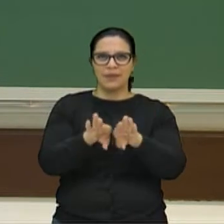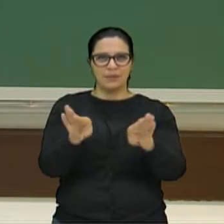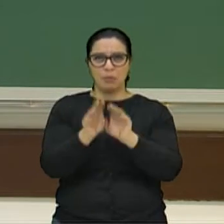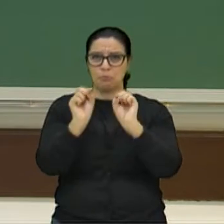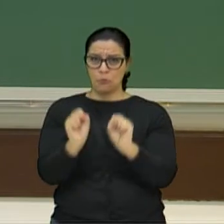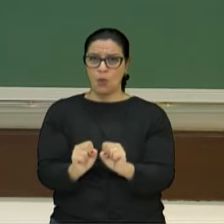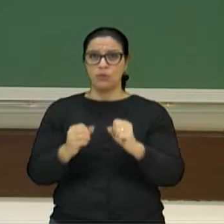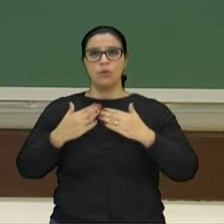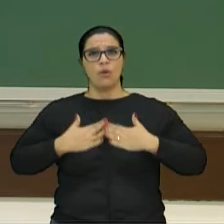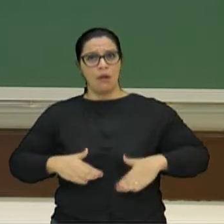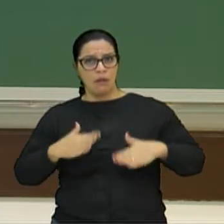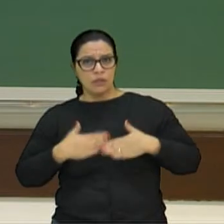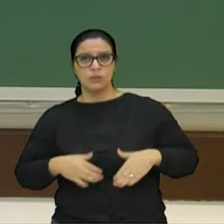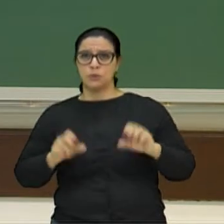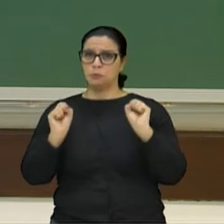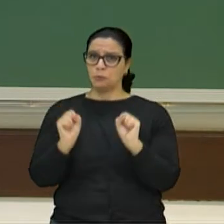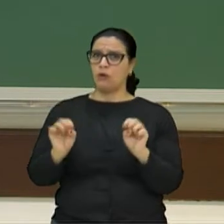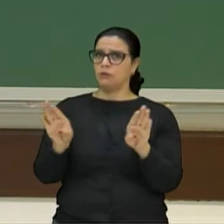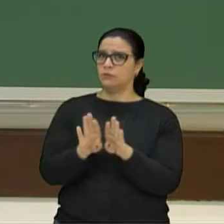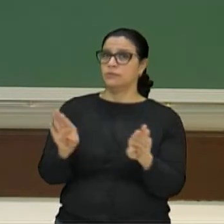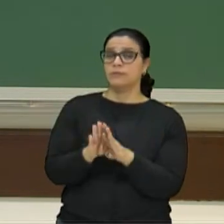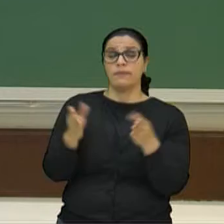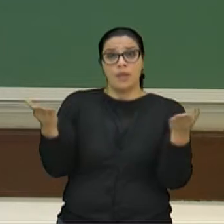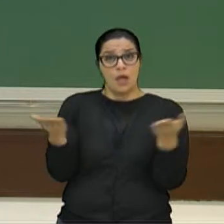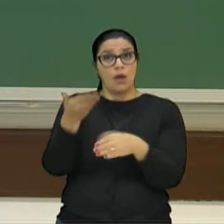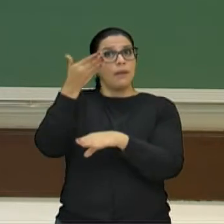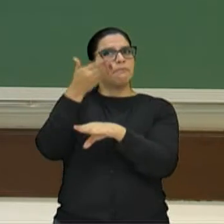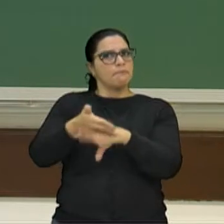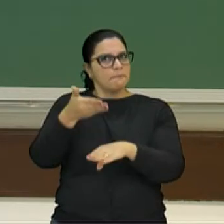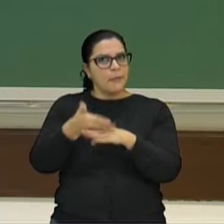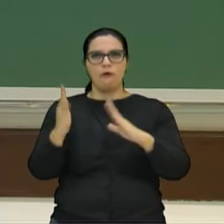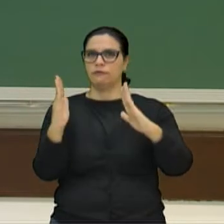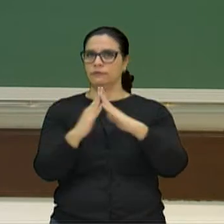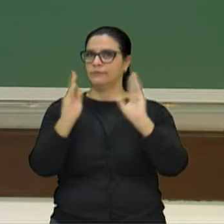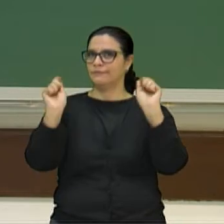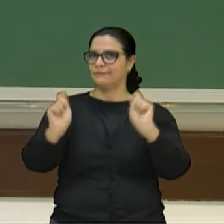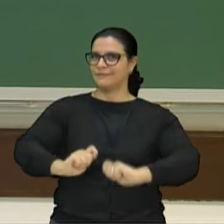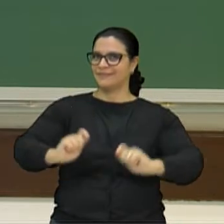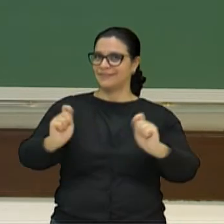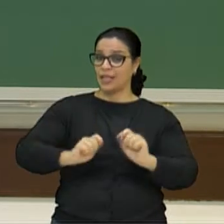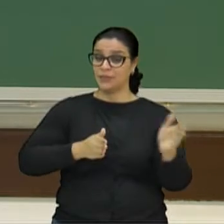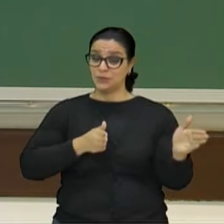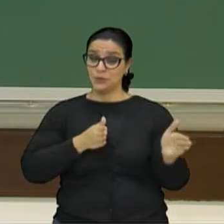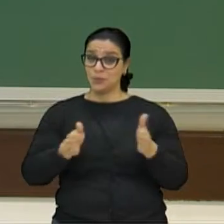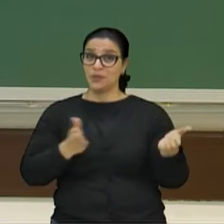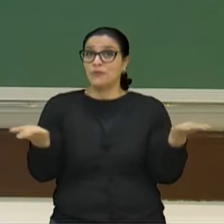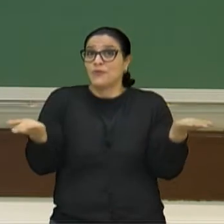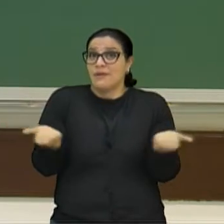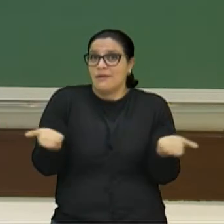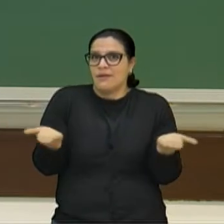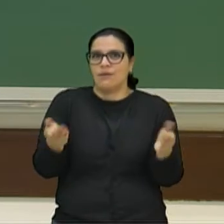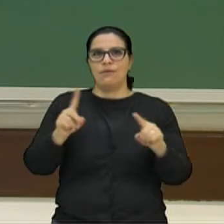um relaxamento. Então, tudo isso daí pode ser praticado em casa durante o período que nós estamos. Que tudo isso aí vai favorecer o